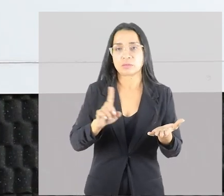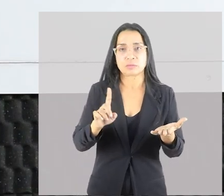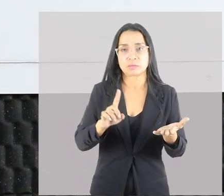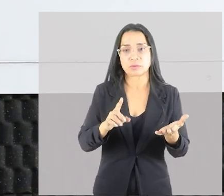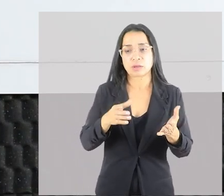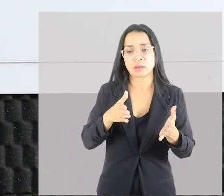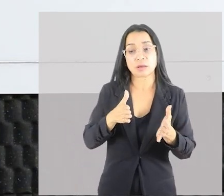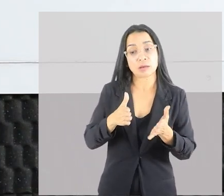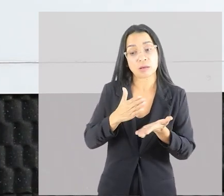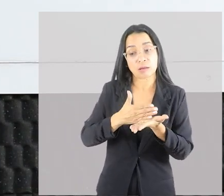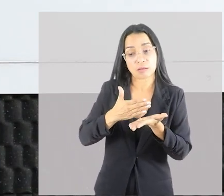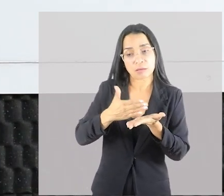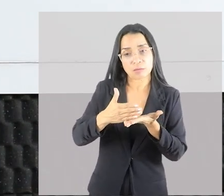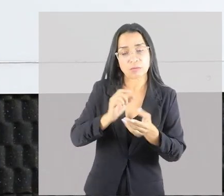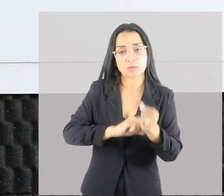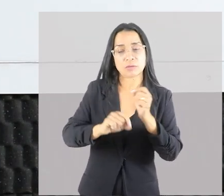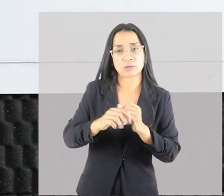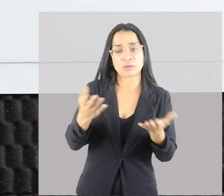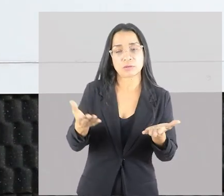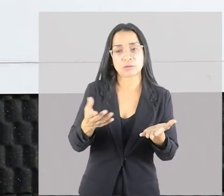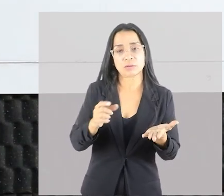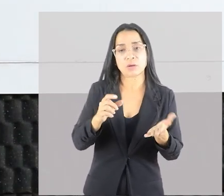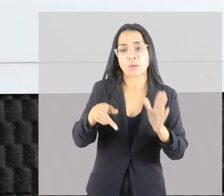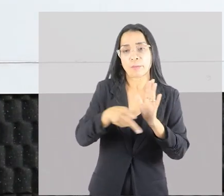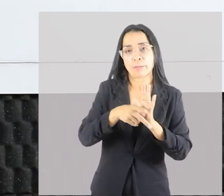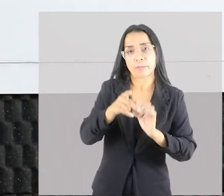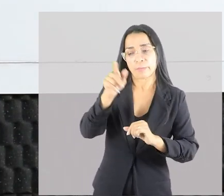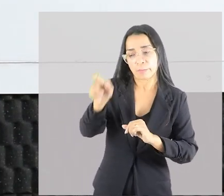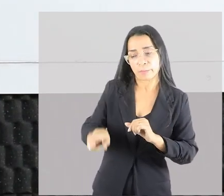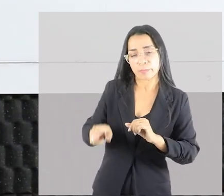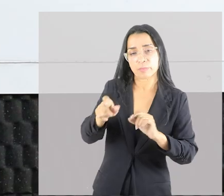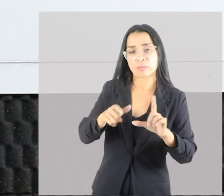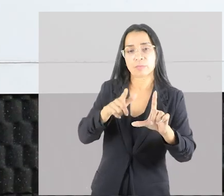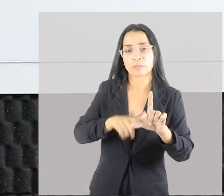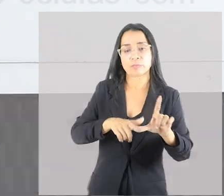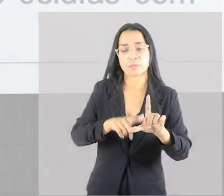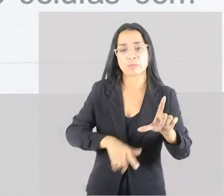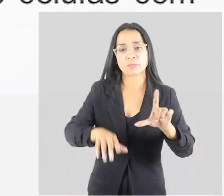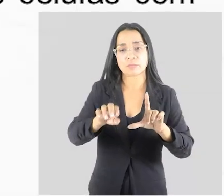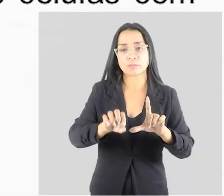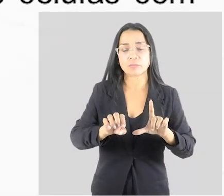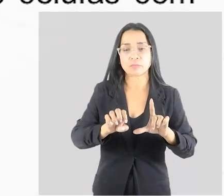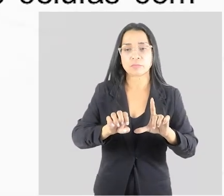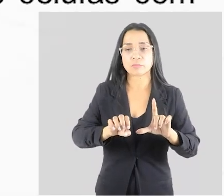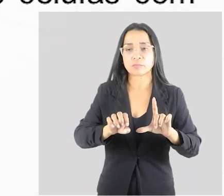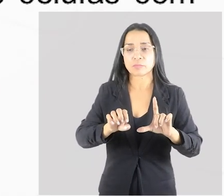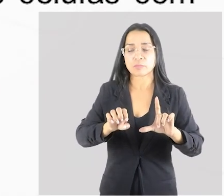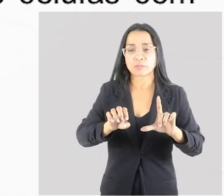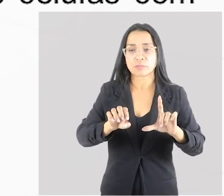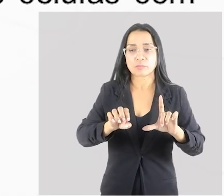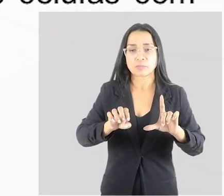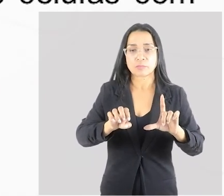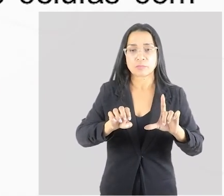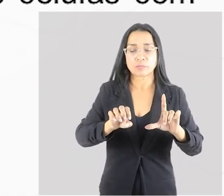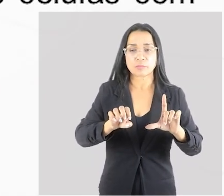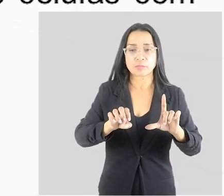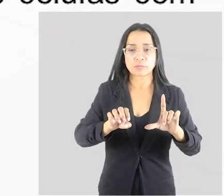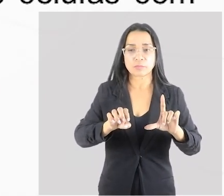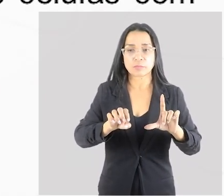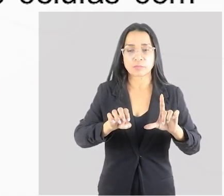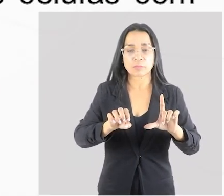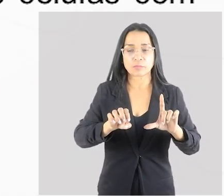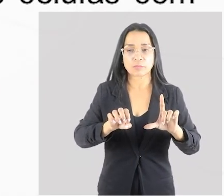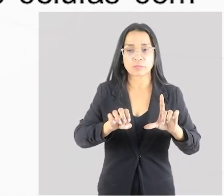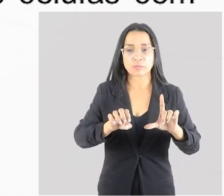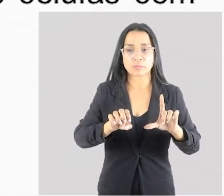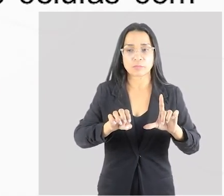essa sequência realmente, tá? Os ribossomos vão ser do próprio indivíduo. Letra E. As pessoas com câncer teriam que gerir as proteínas fluorescentes